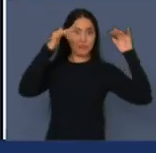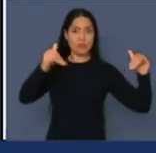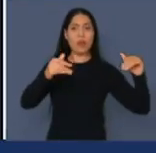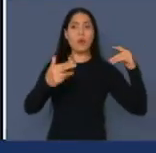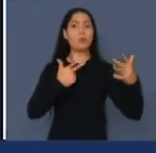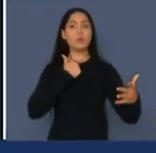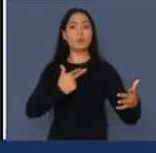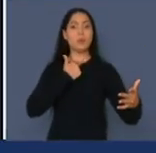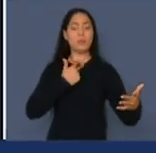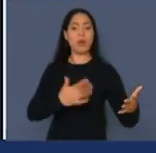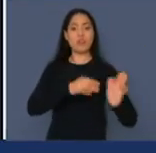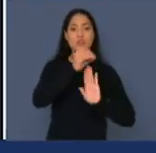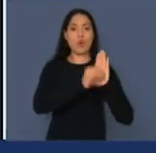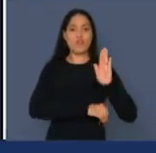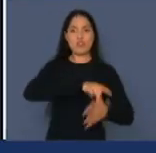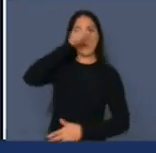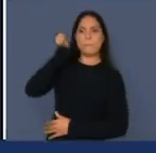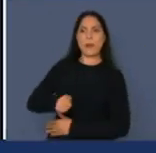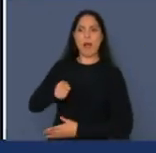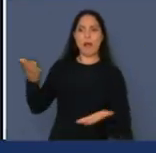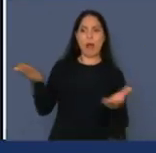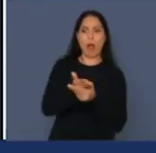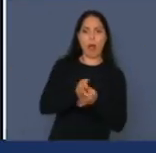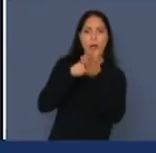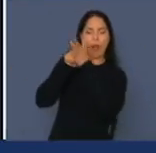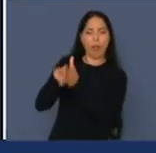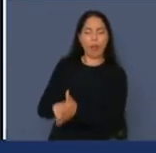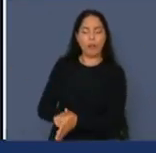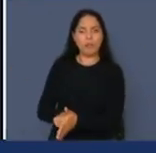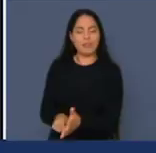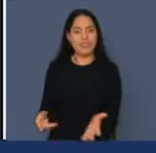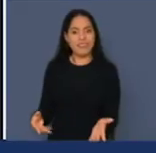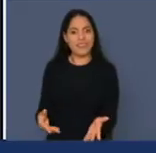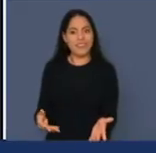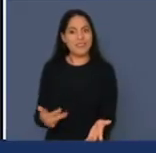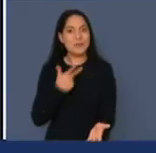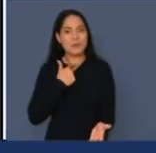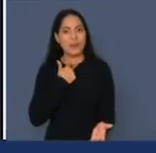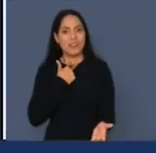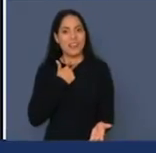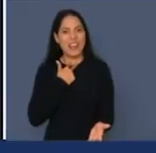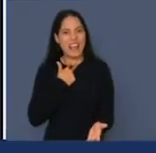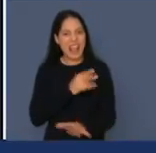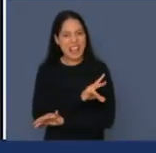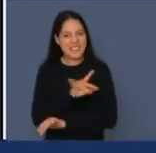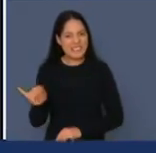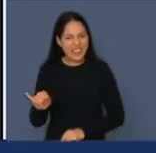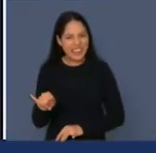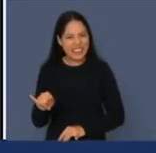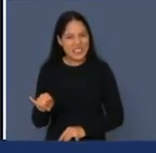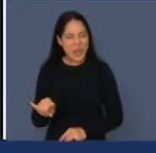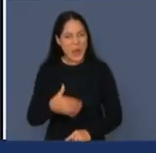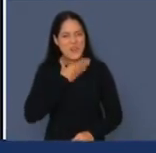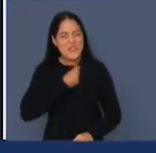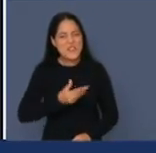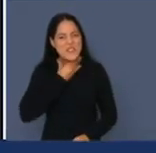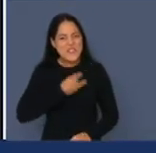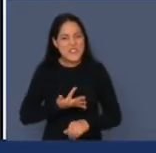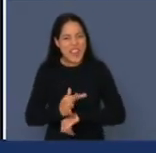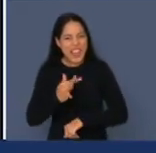inquérito de ofício incluem o presidente bolsonaro no inquérito de fake News ou vejam